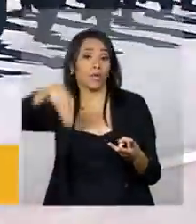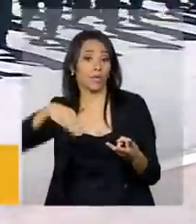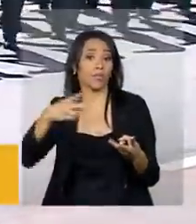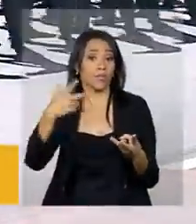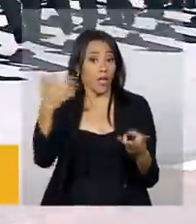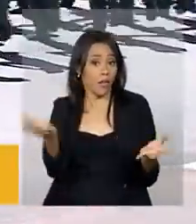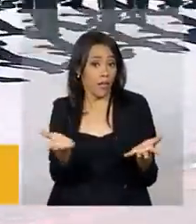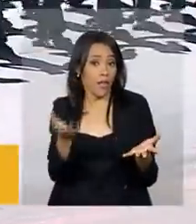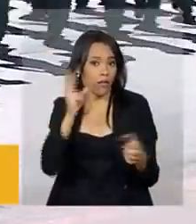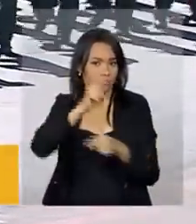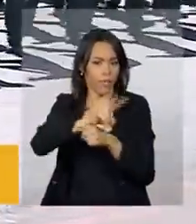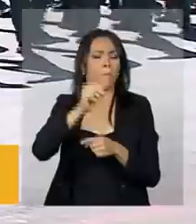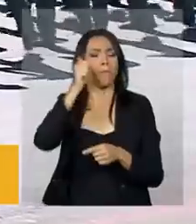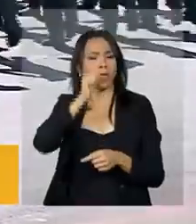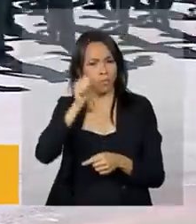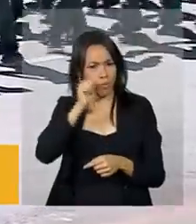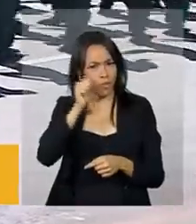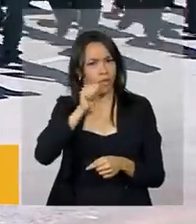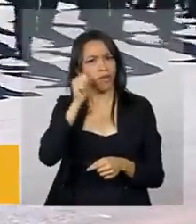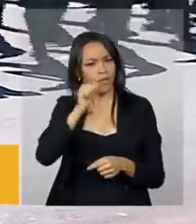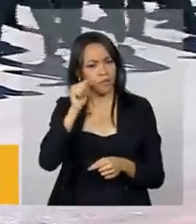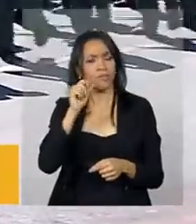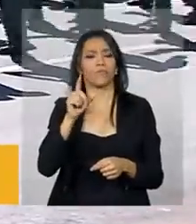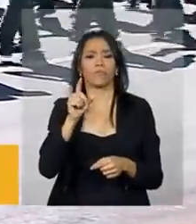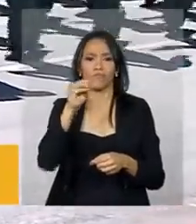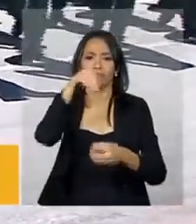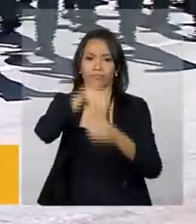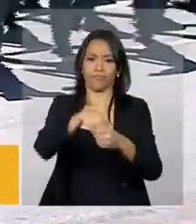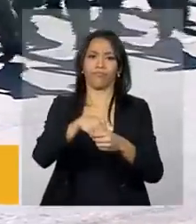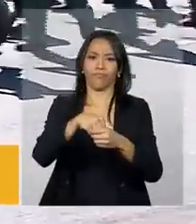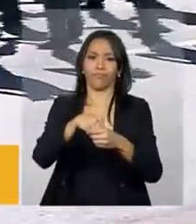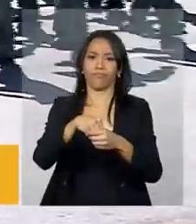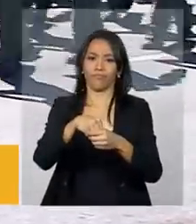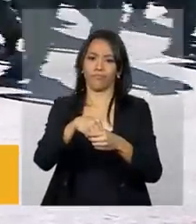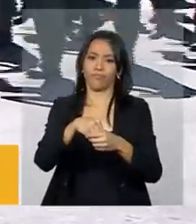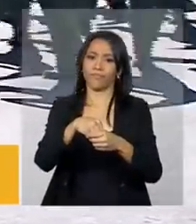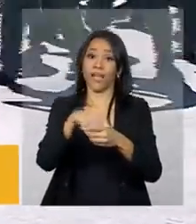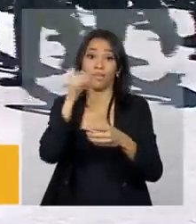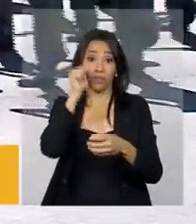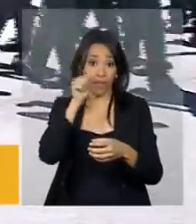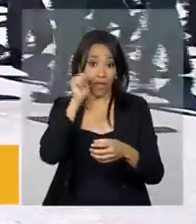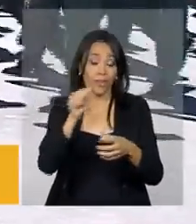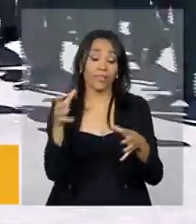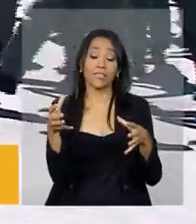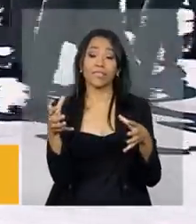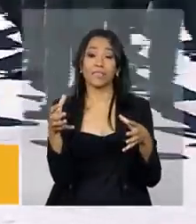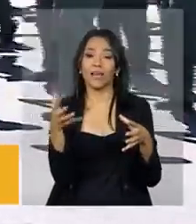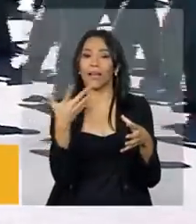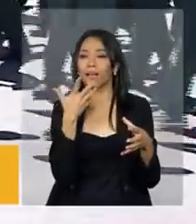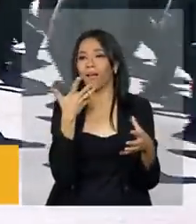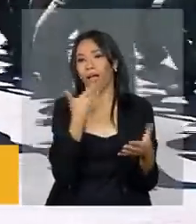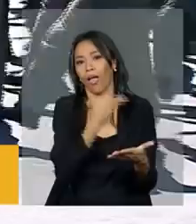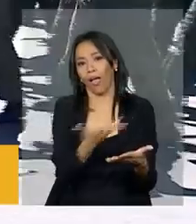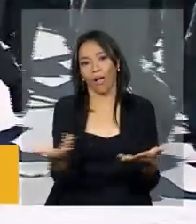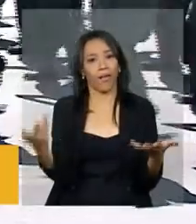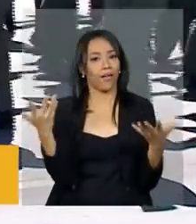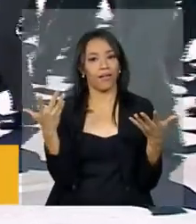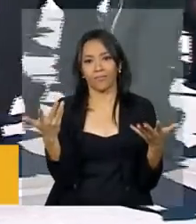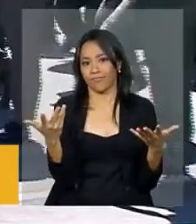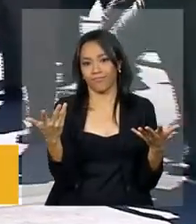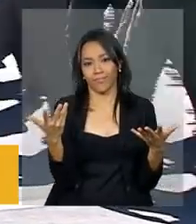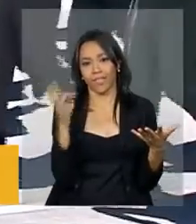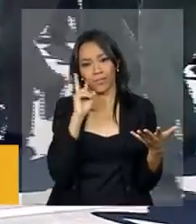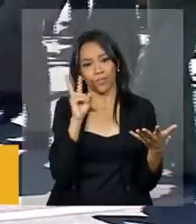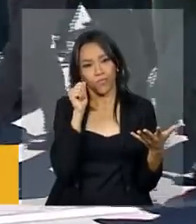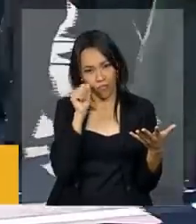leve. Mulheres, aeronavegantes, as mulheres elas realmente encantam, né? Todas as forças